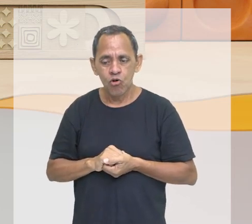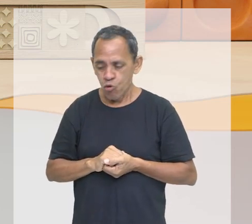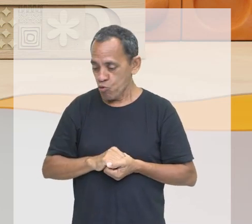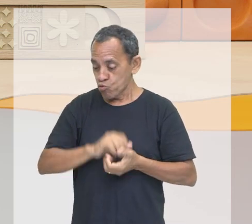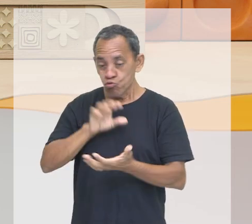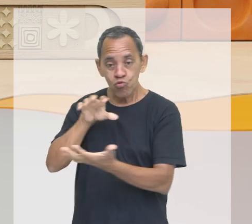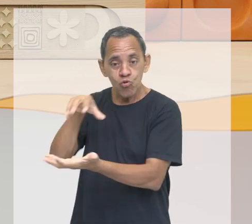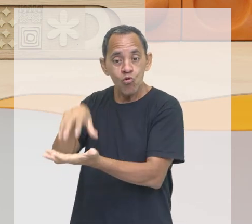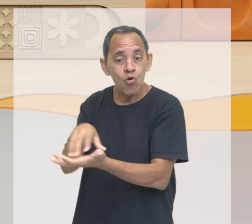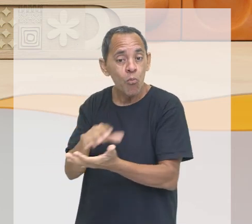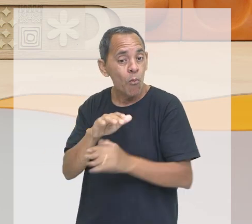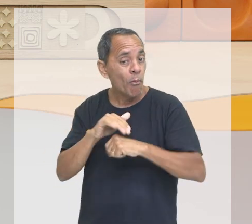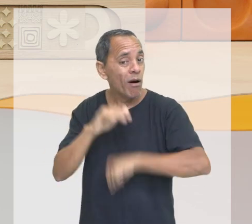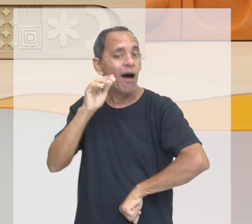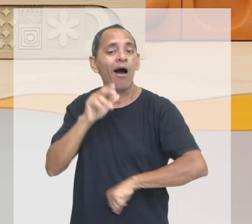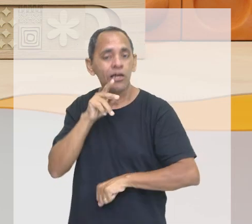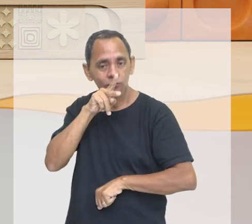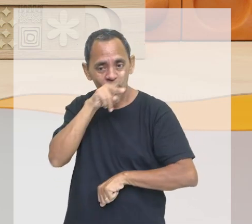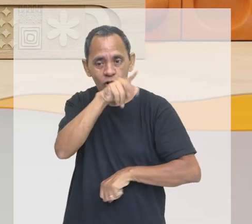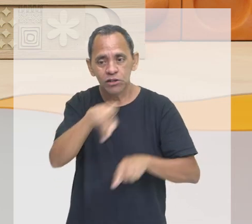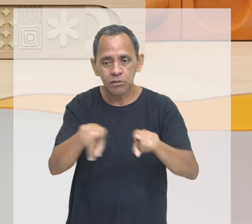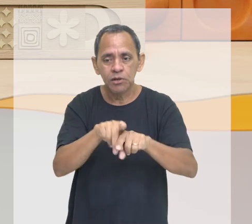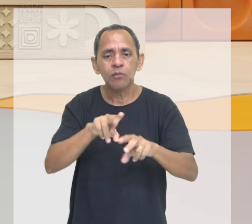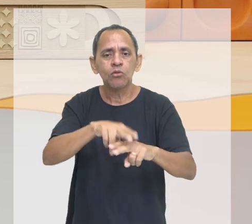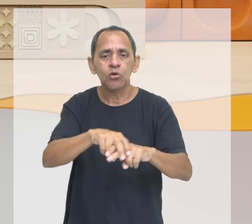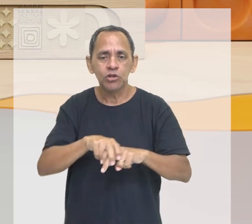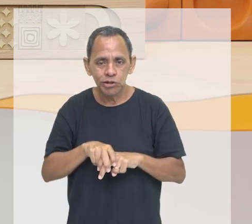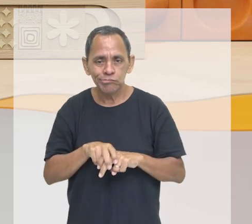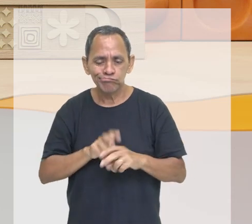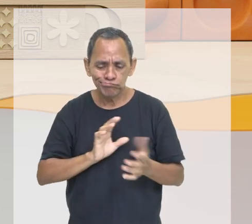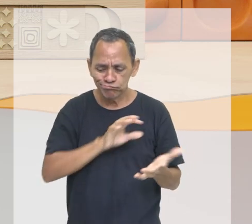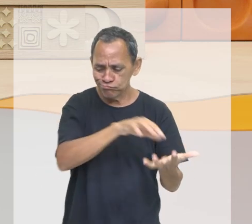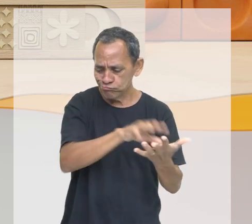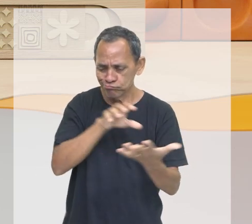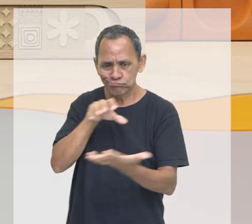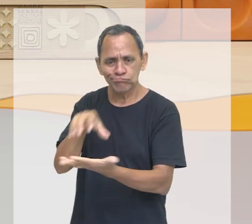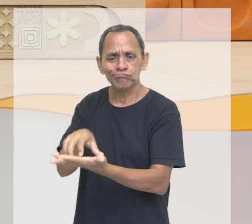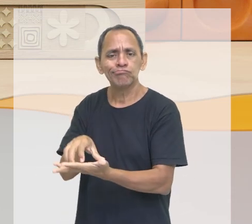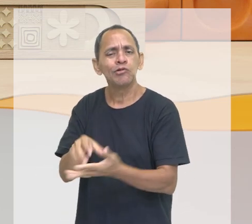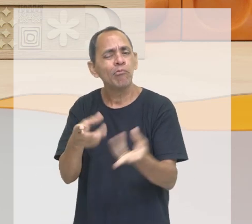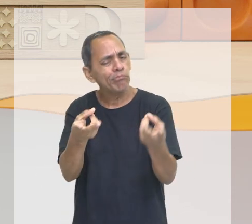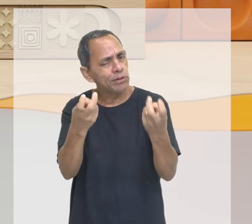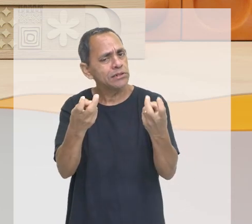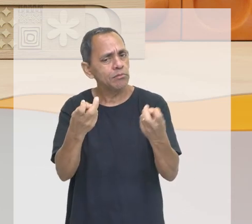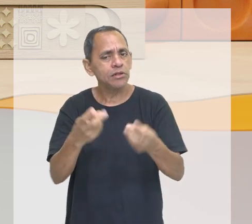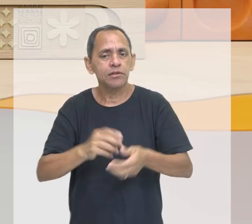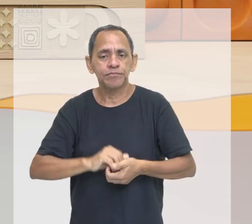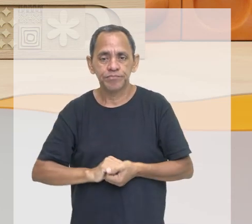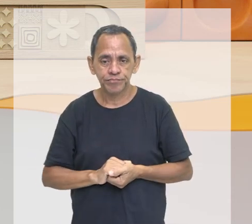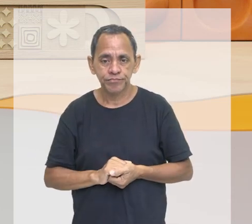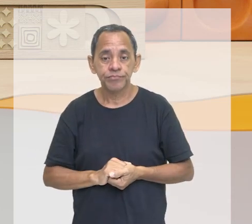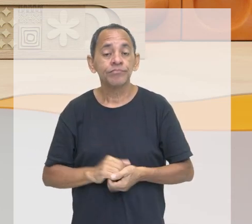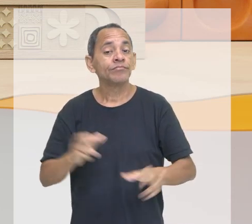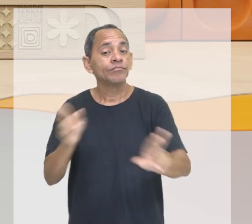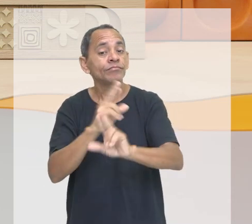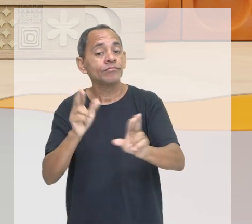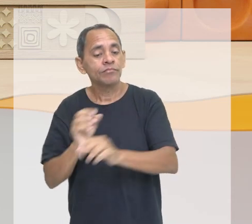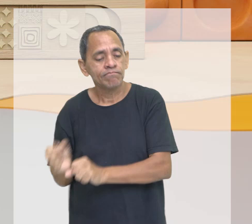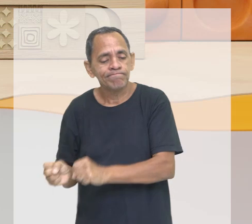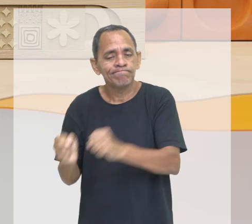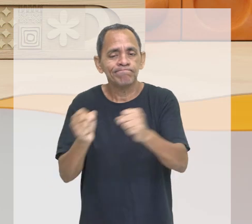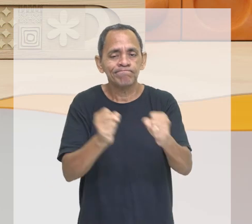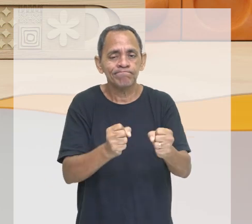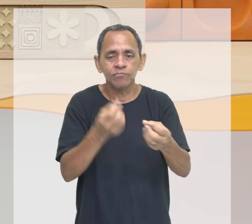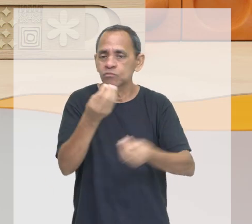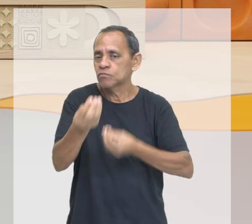mesmo partido político. Por isso essa divisão se torna cada vez mais notável. E em relação ao poder,